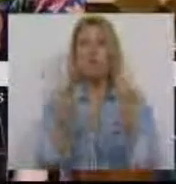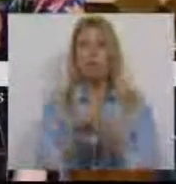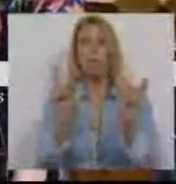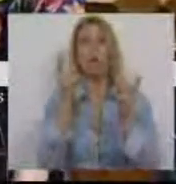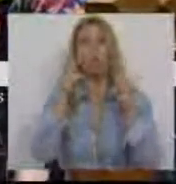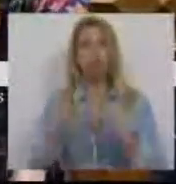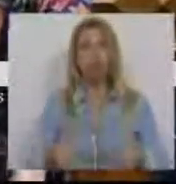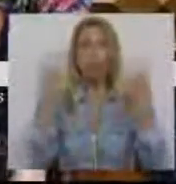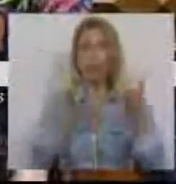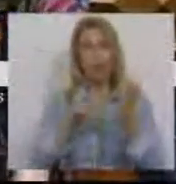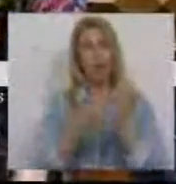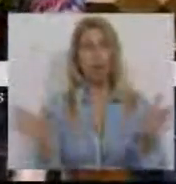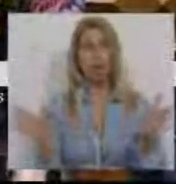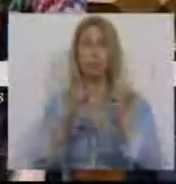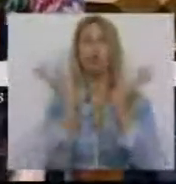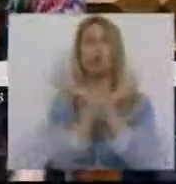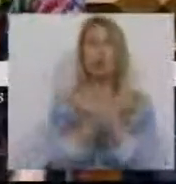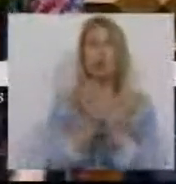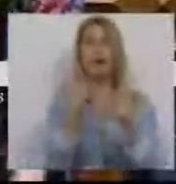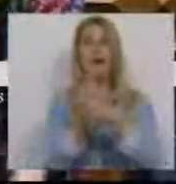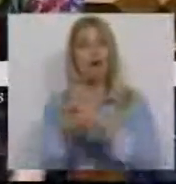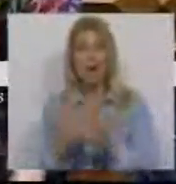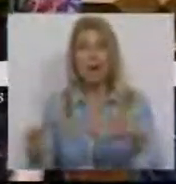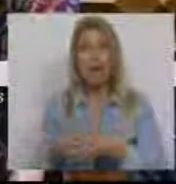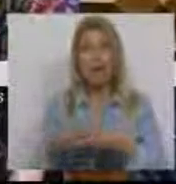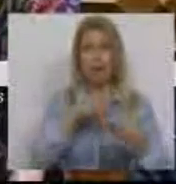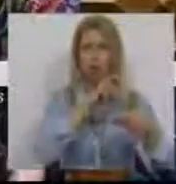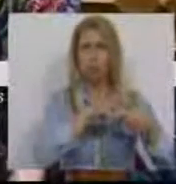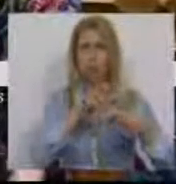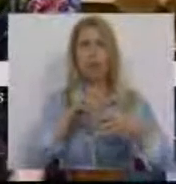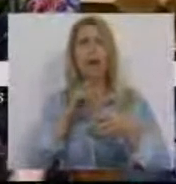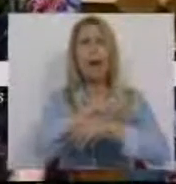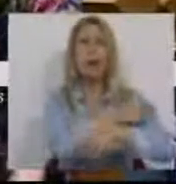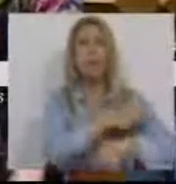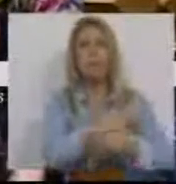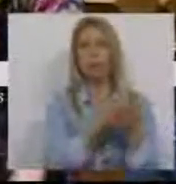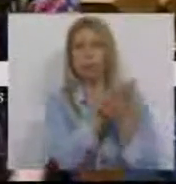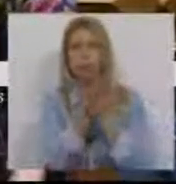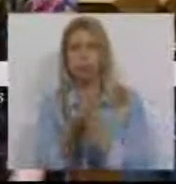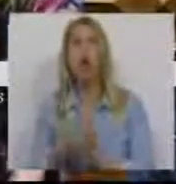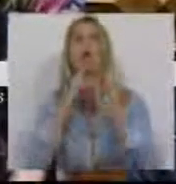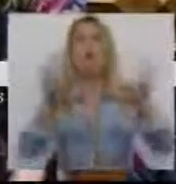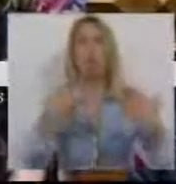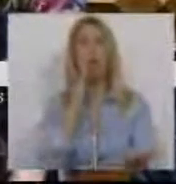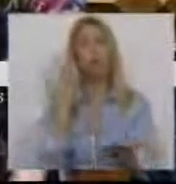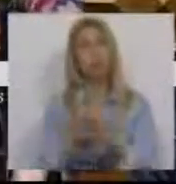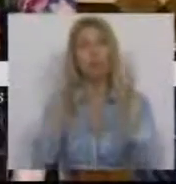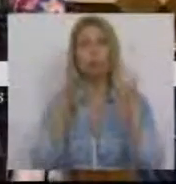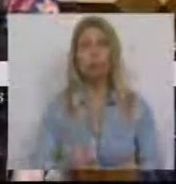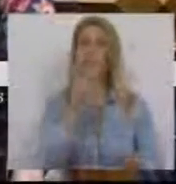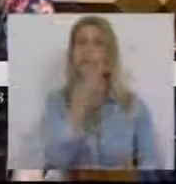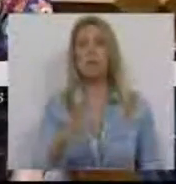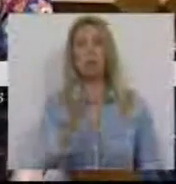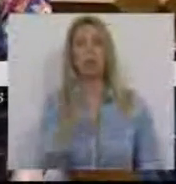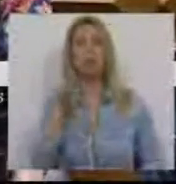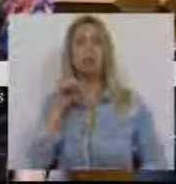Segurança Social, com equipas multidisciplinares, naturalmente, pode assegurar a proteção cabal dos direitos da criança.